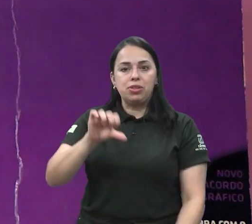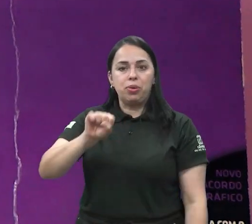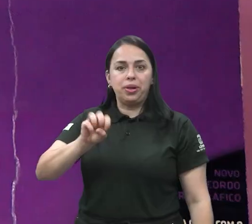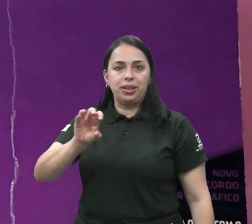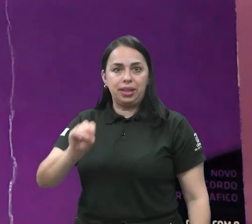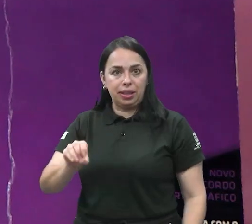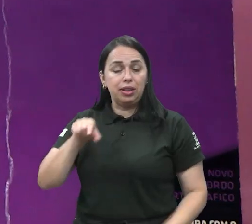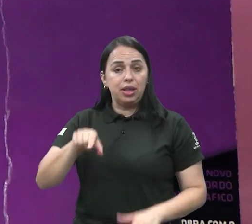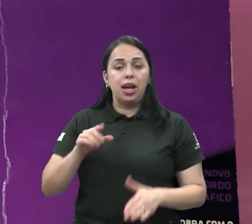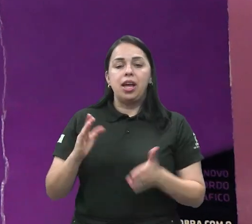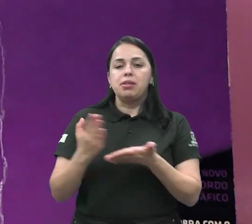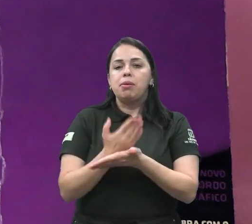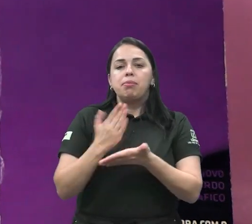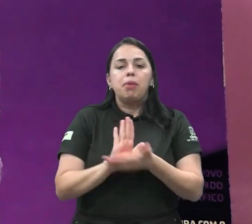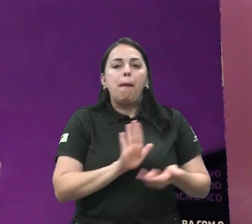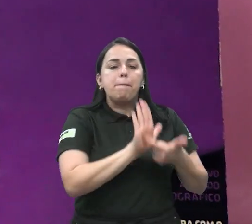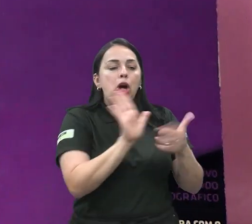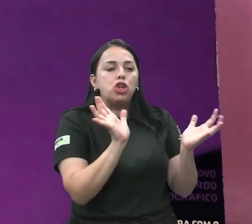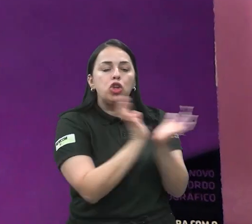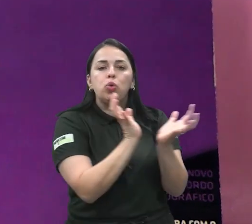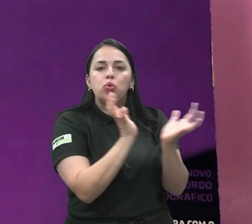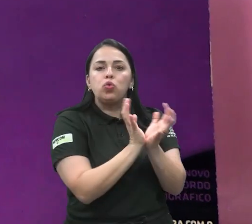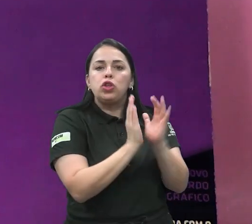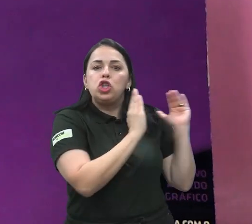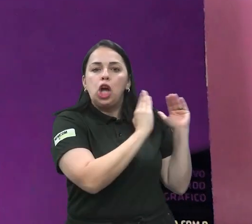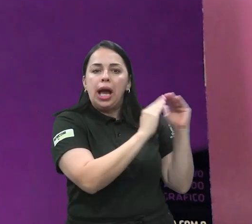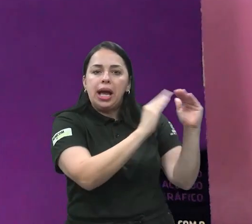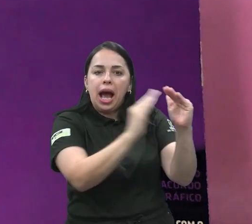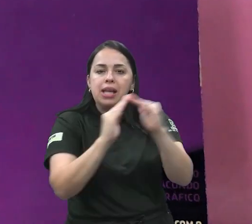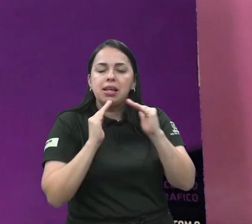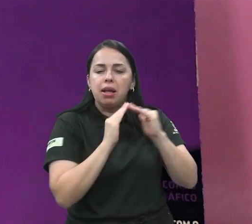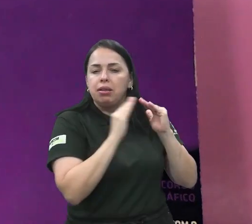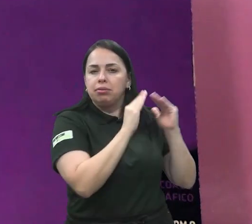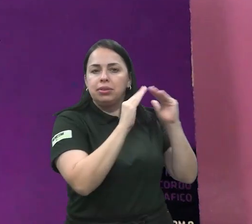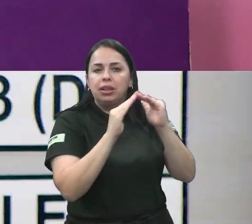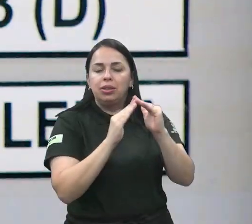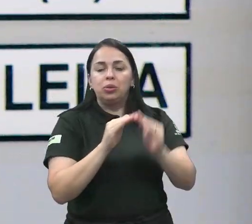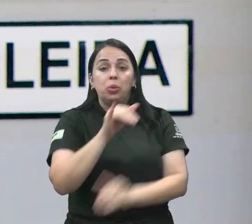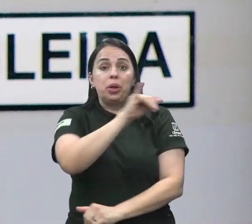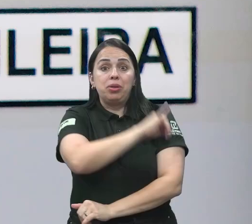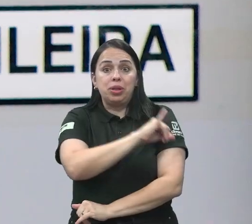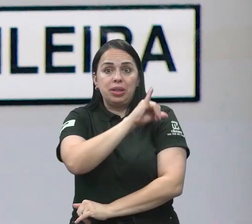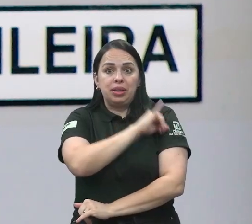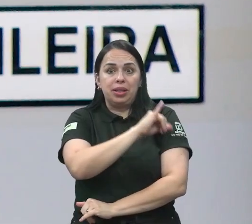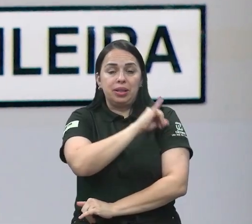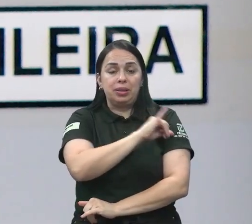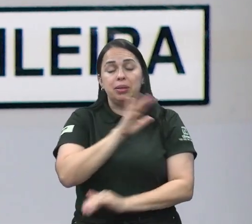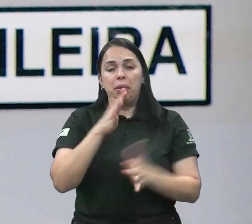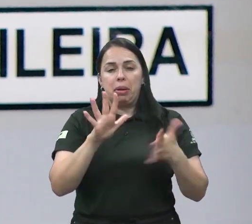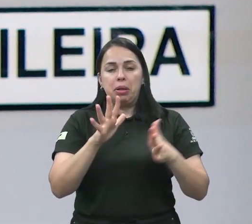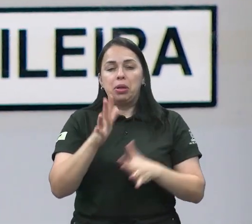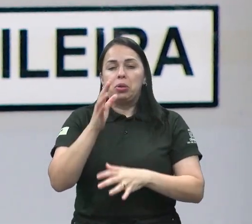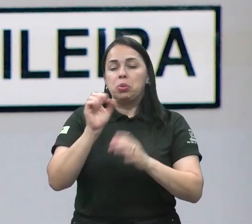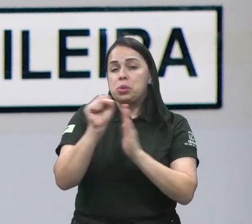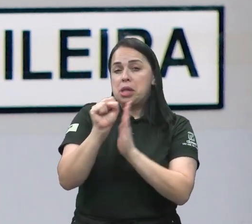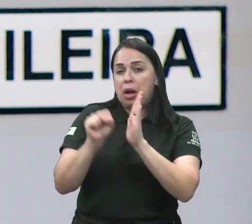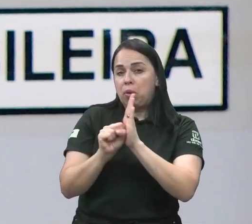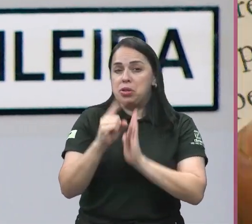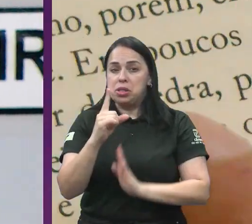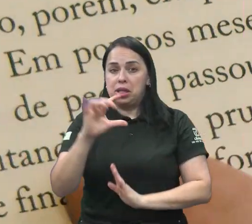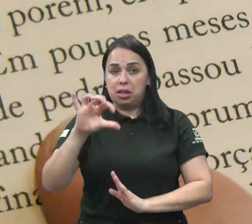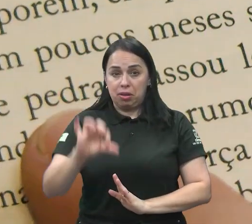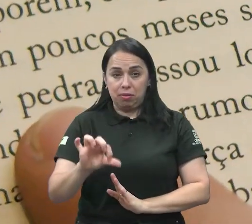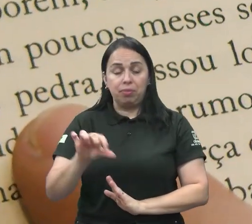o Cortiço mostra o cotidiano de um conjunto de habitações populares no Rio de Janeiro, lá pelo final do século